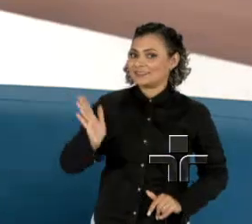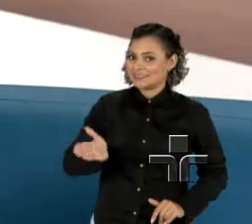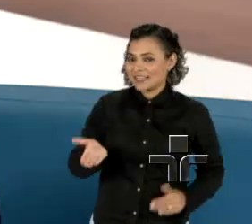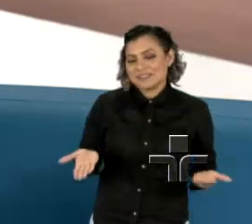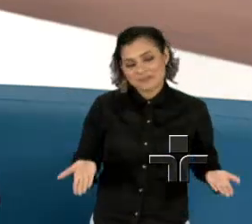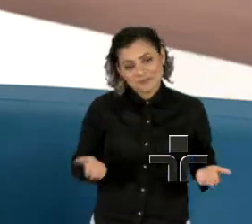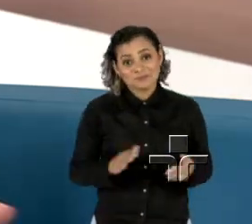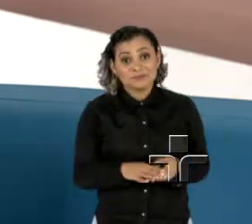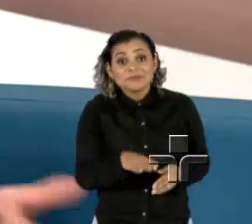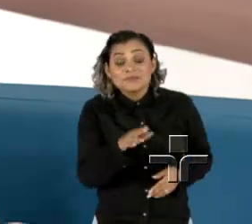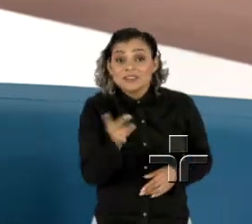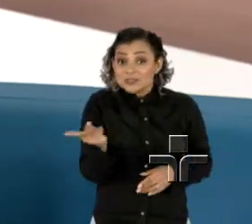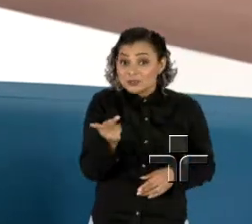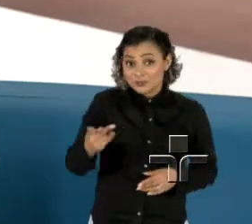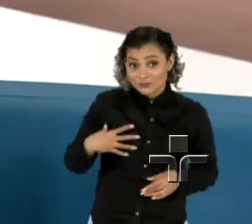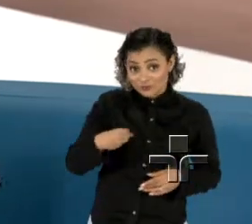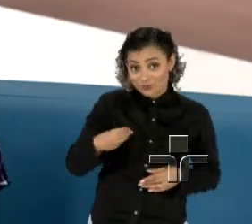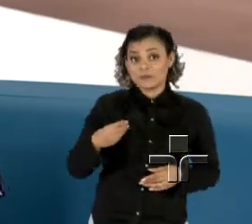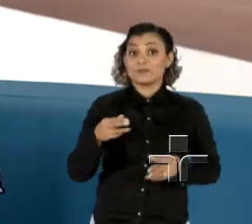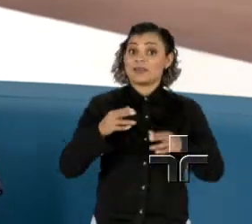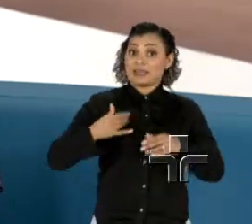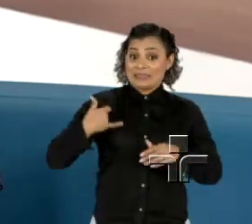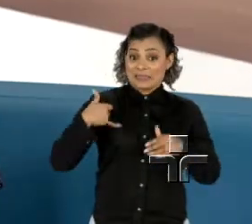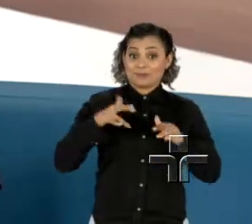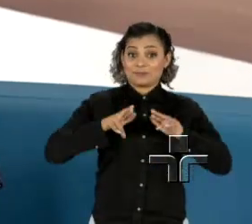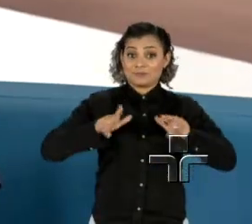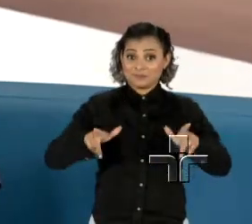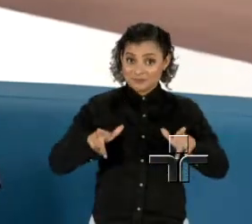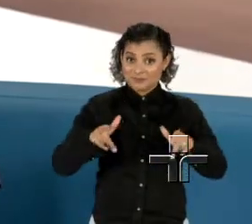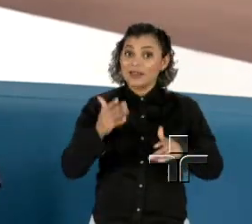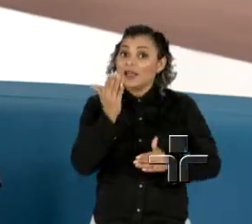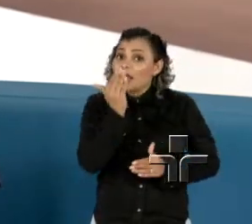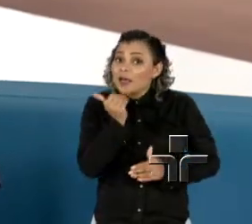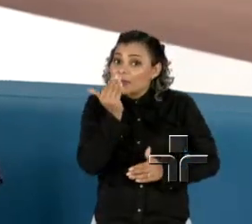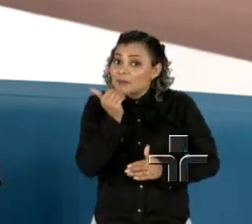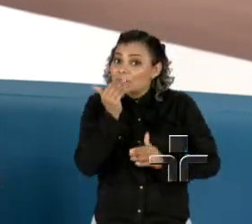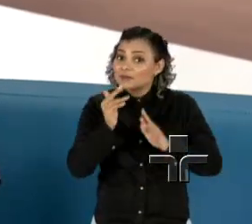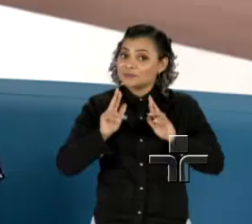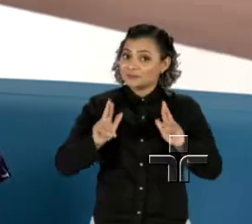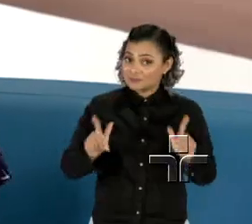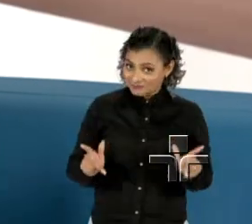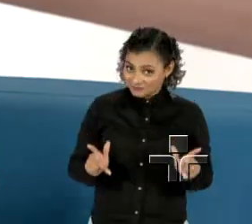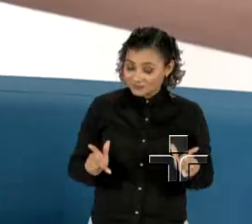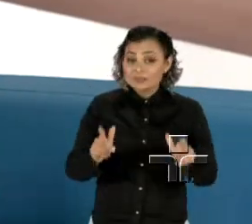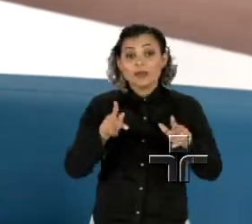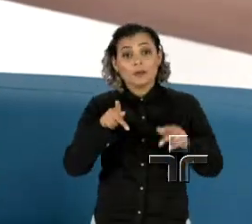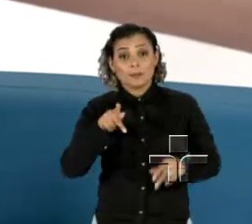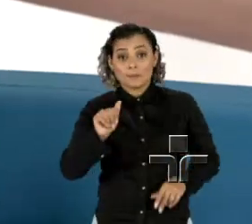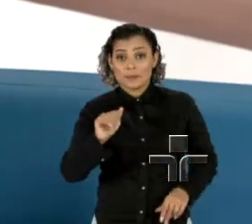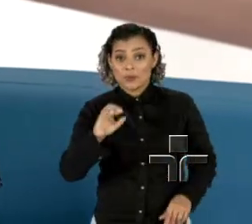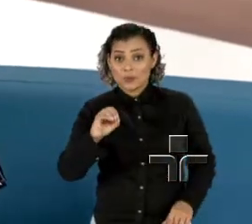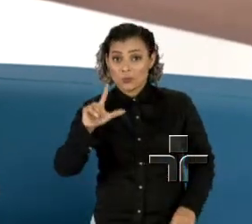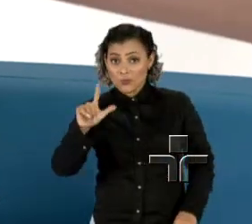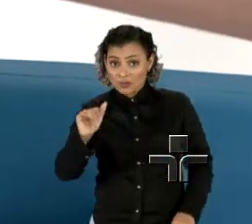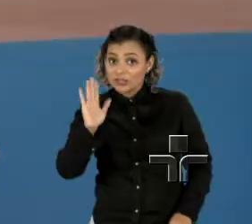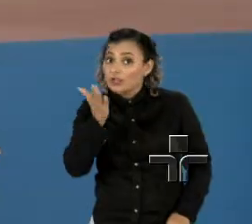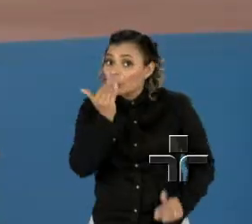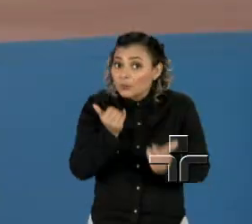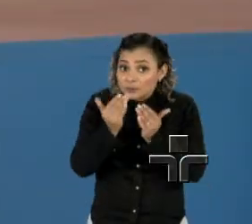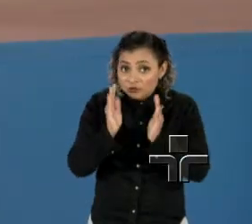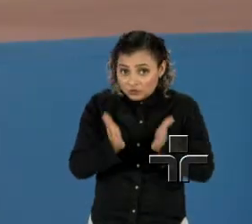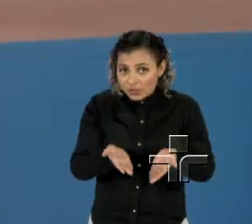Bom, as meninas estão em fases aí bem diferentes da alimentação, né? A Paola já está comendo de tudo? Como é que é?